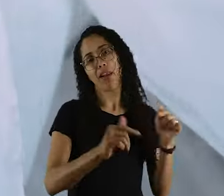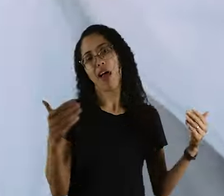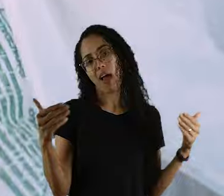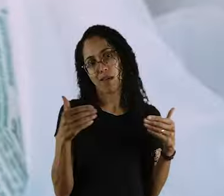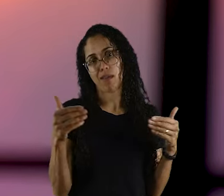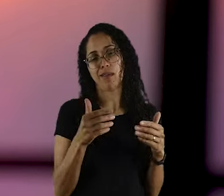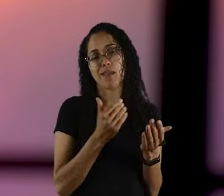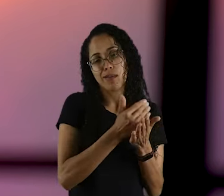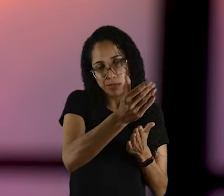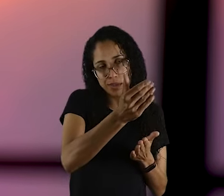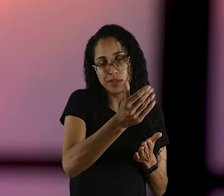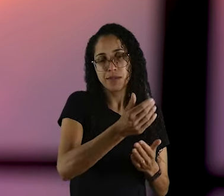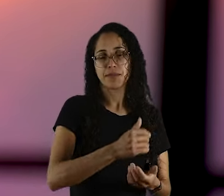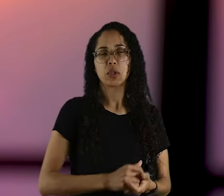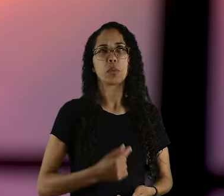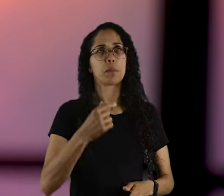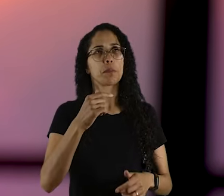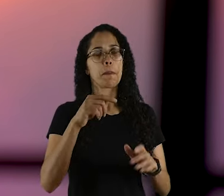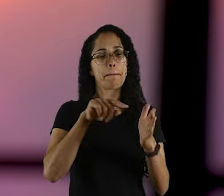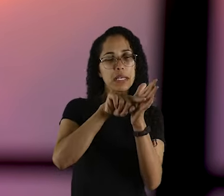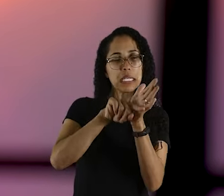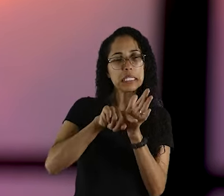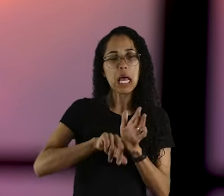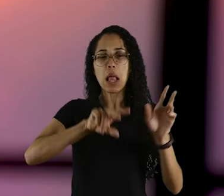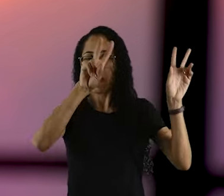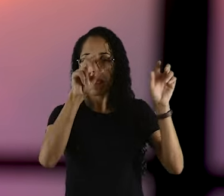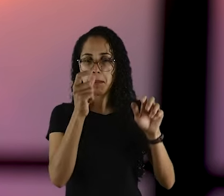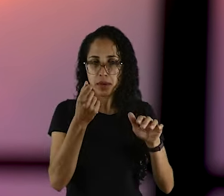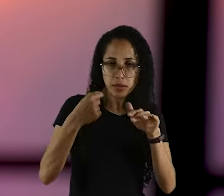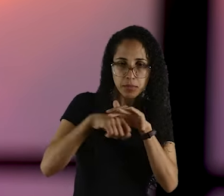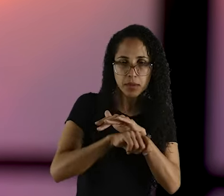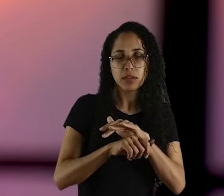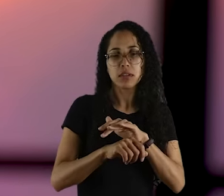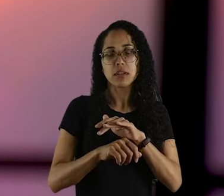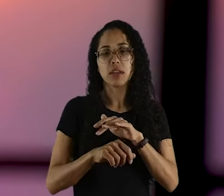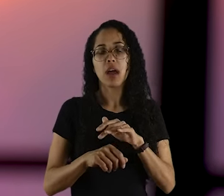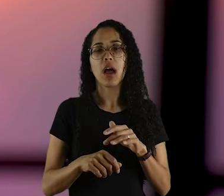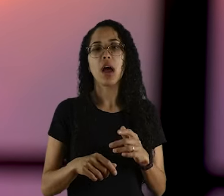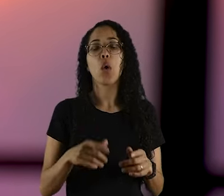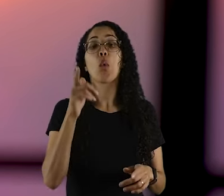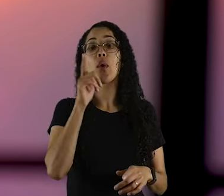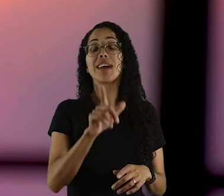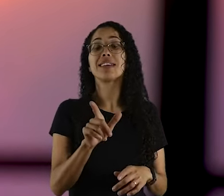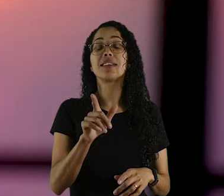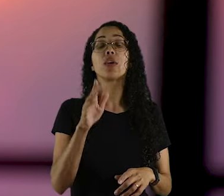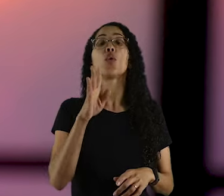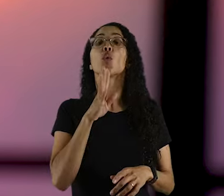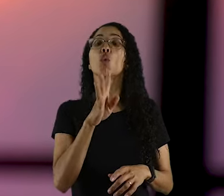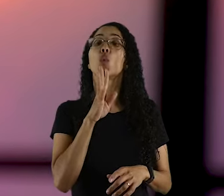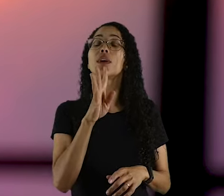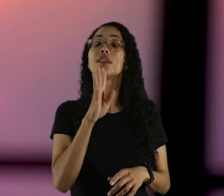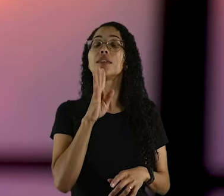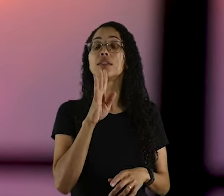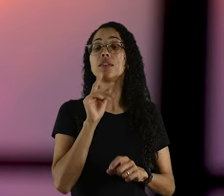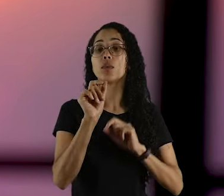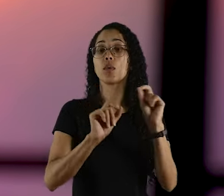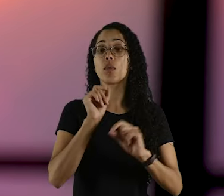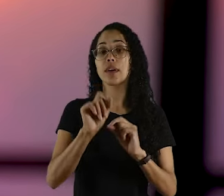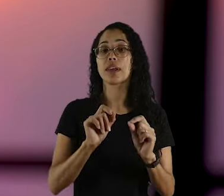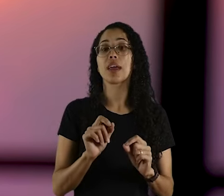agora. Aí eu fui analisando, fui pesquisando sobre. Aí fui vendo outras pessoas, conheci um investidor que é como se fosse